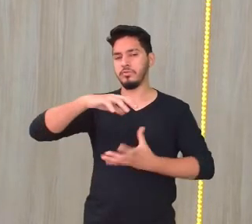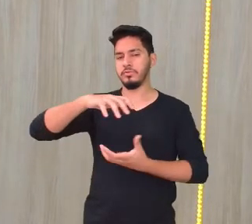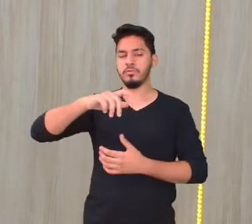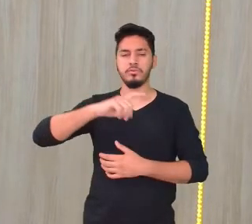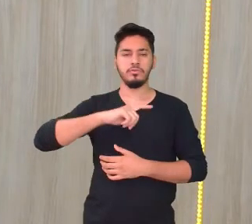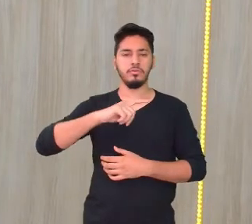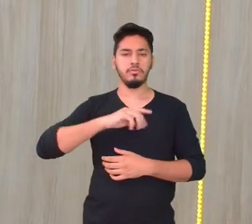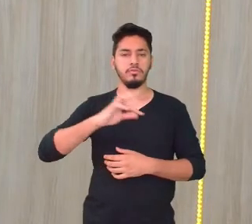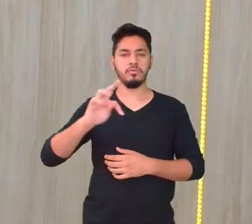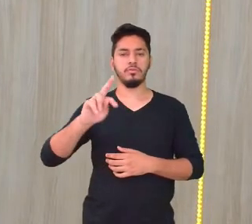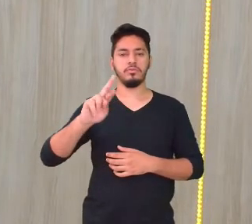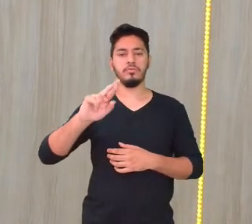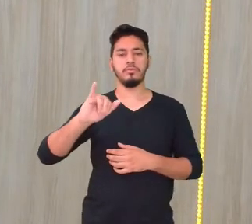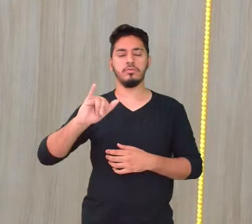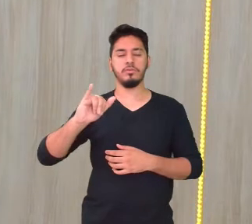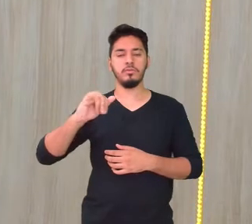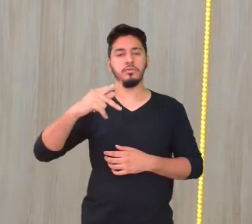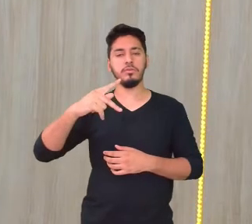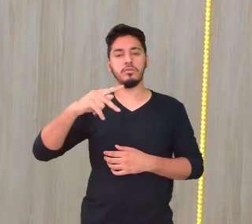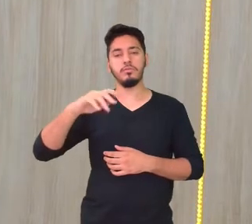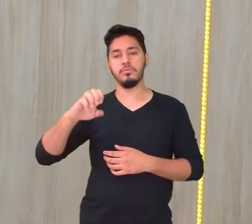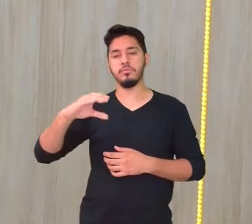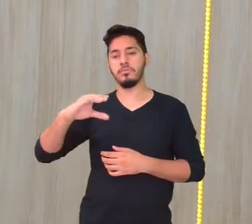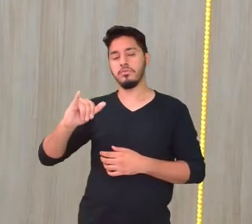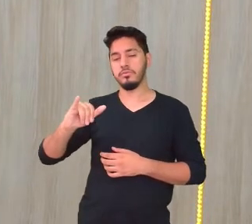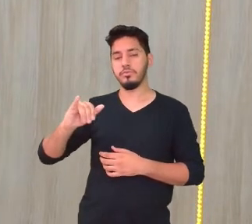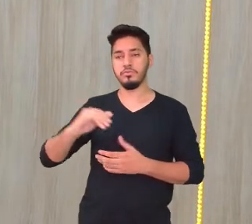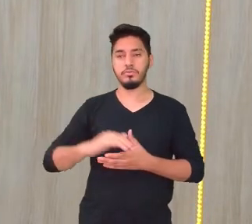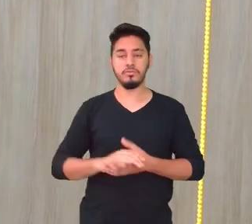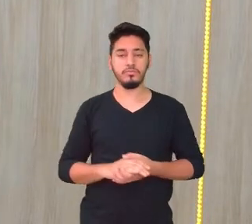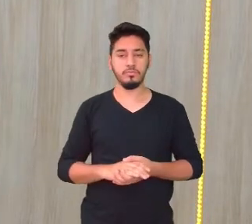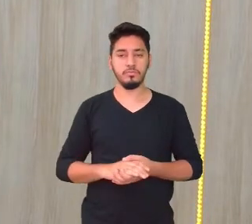a Tríplice Entente, né, formada ali por